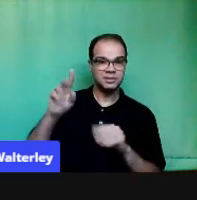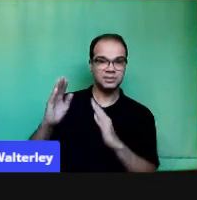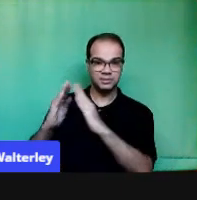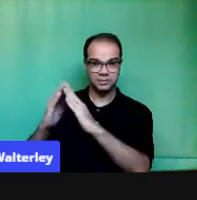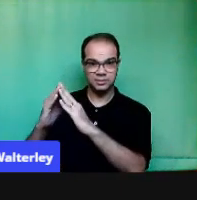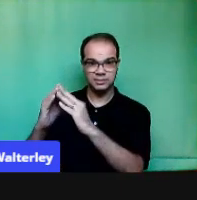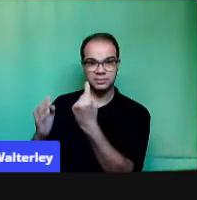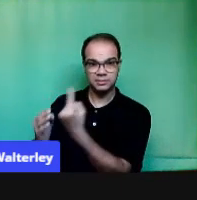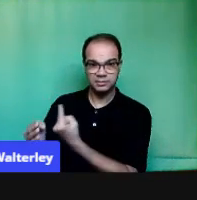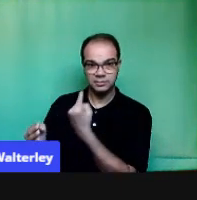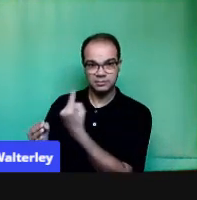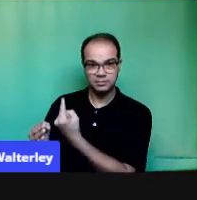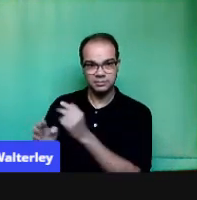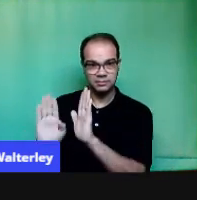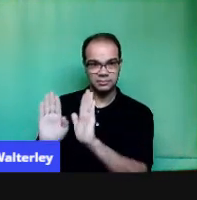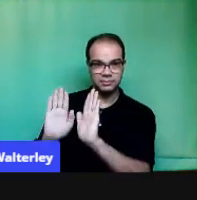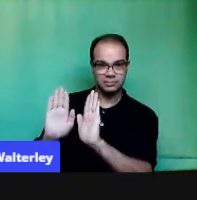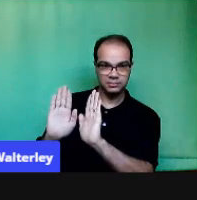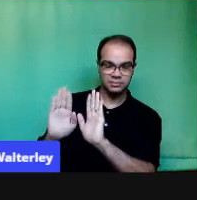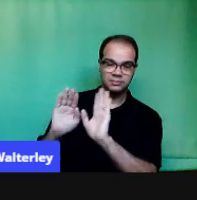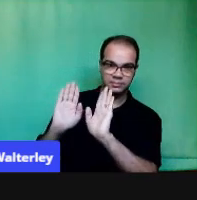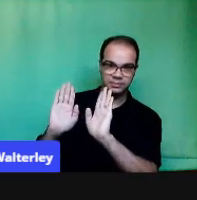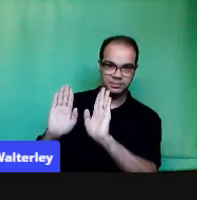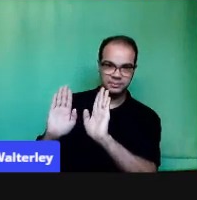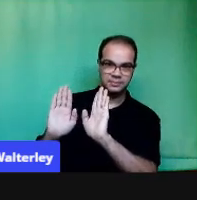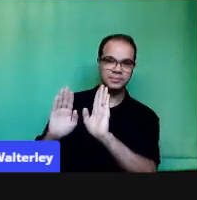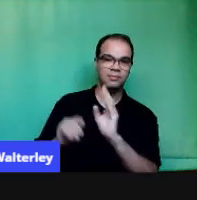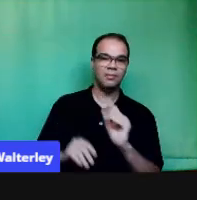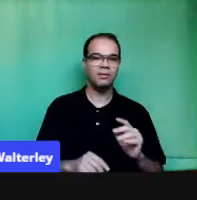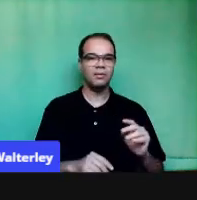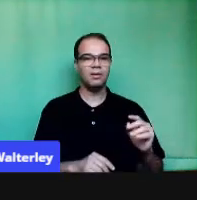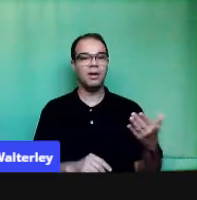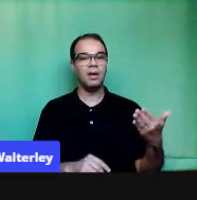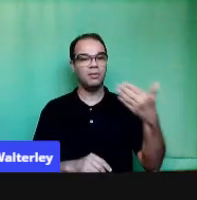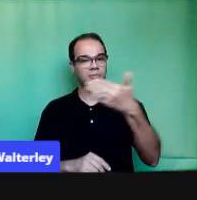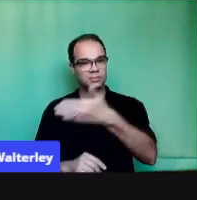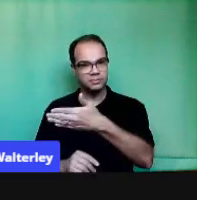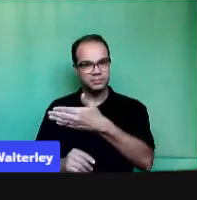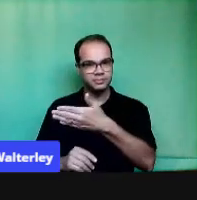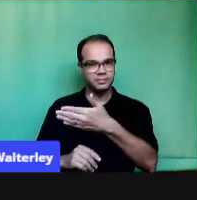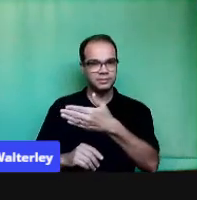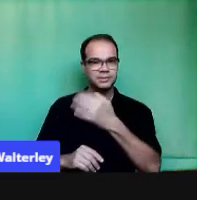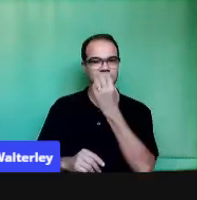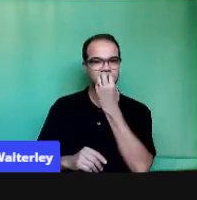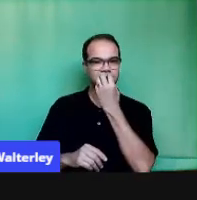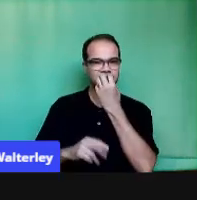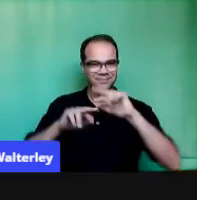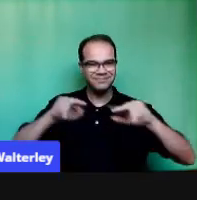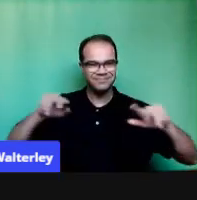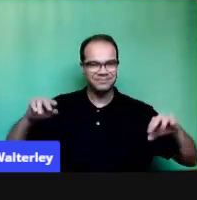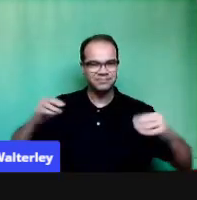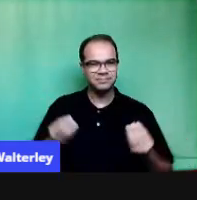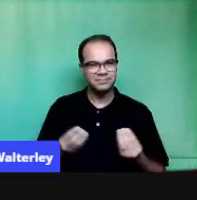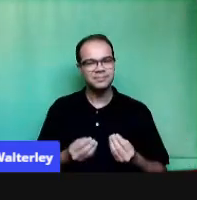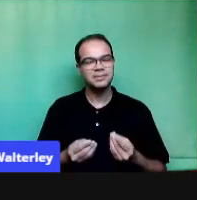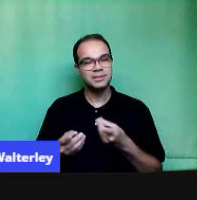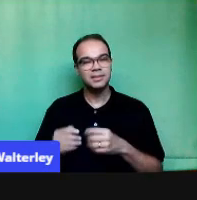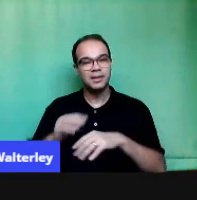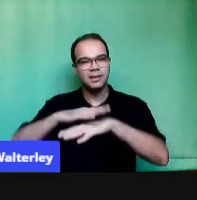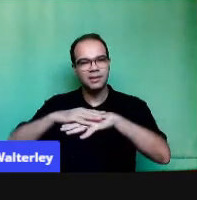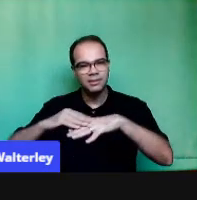estão em avaliação judicial, tá? São retiradas da unidade familiar por violência